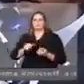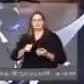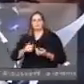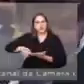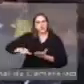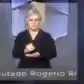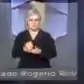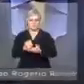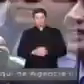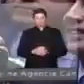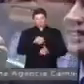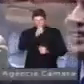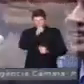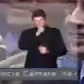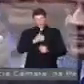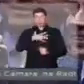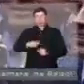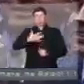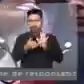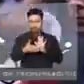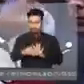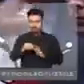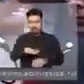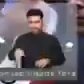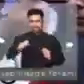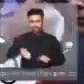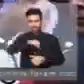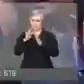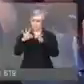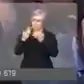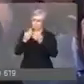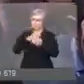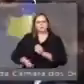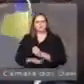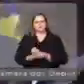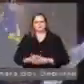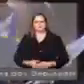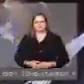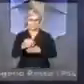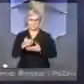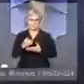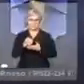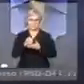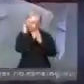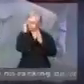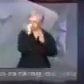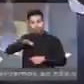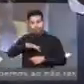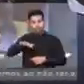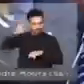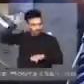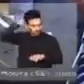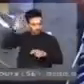família, meus filhos. Filhas. Filhos. E meu filho ou minha filha. Aprenda sexo nas escolas. Meus filhos. Sofia e Luna. Bruno e o Felipe.